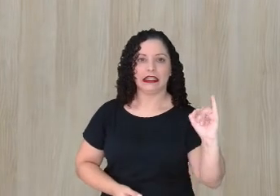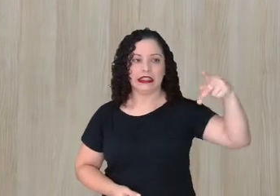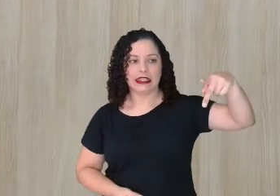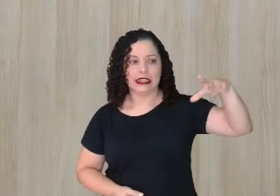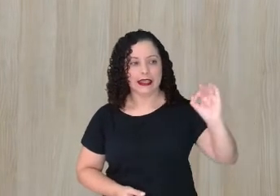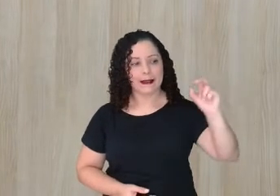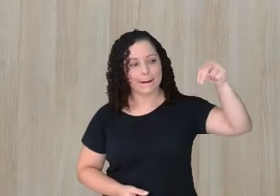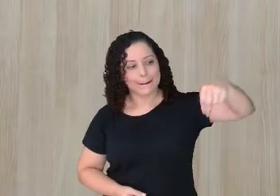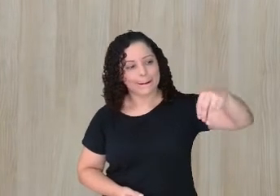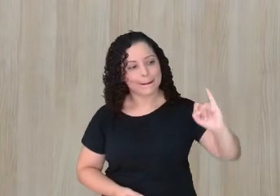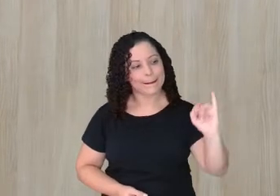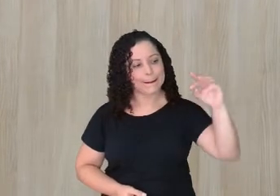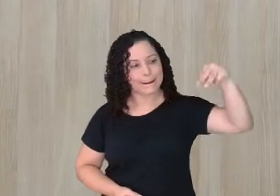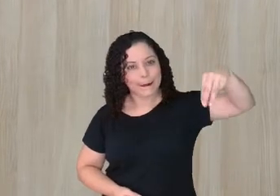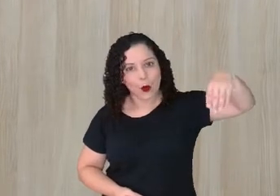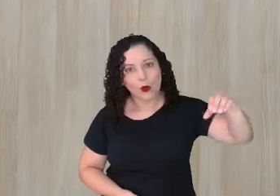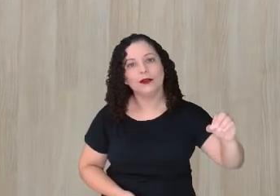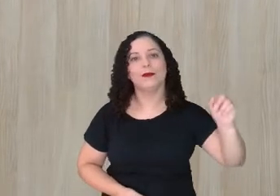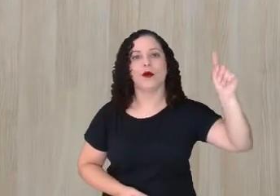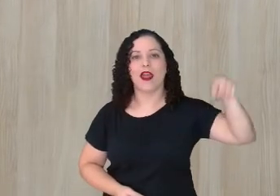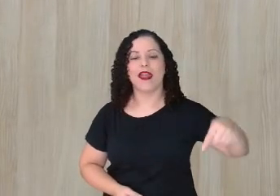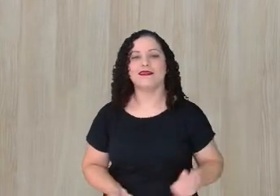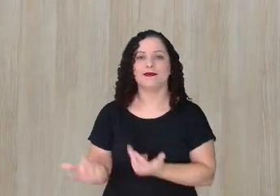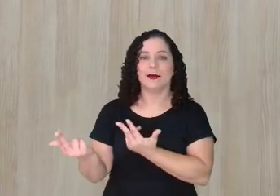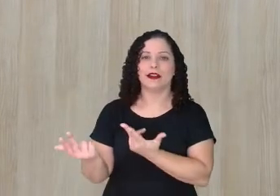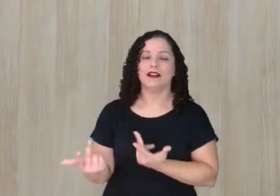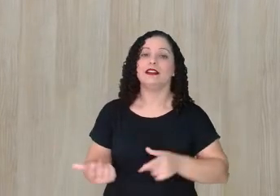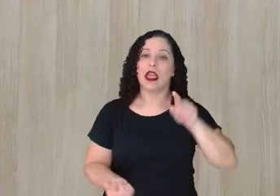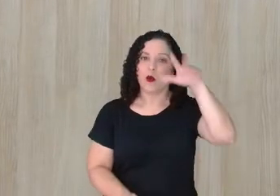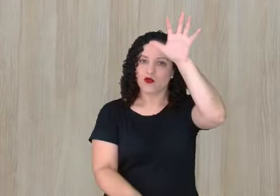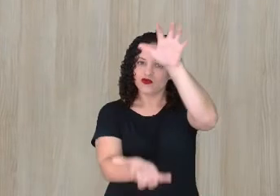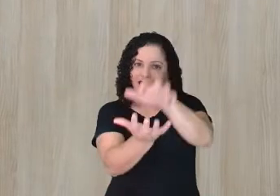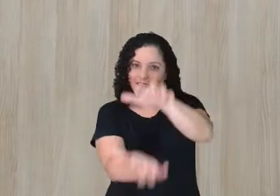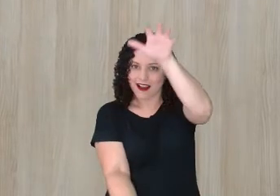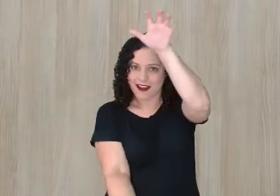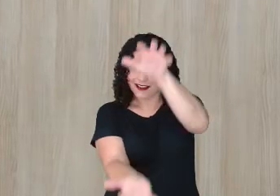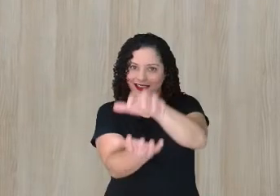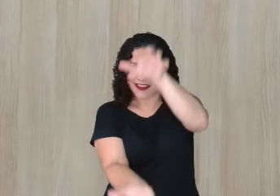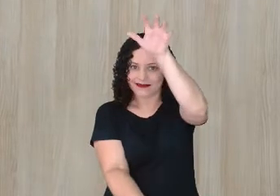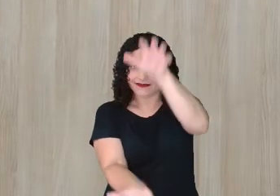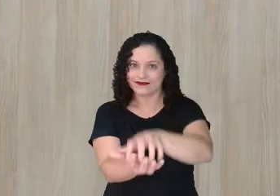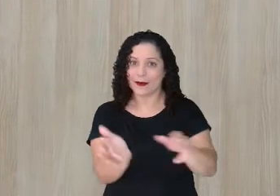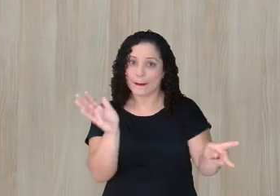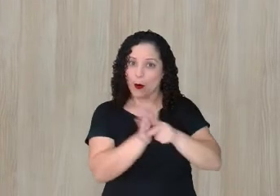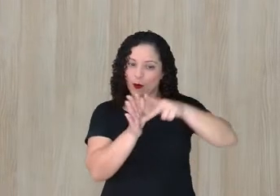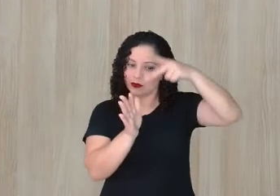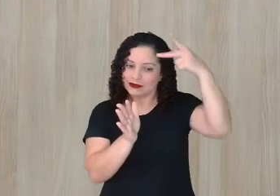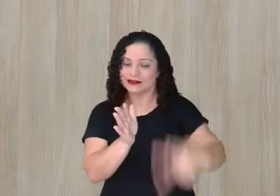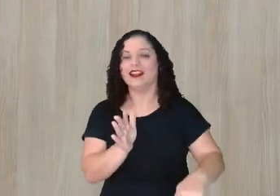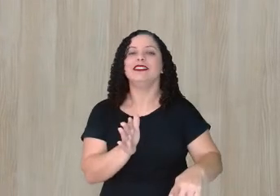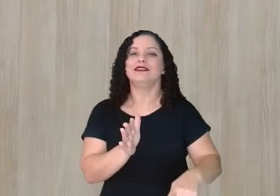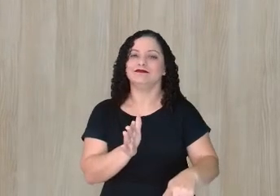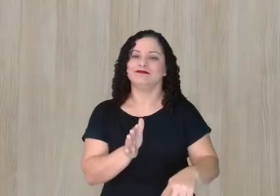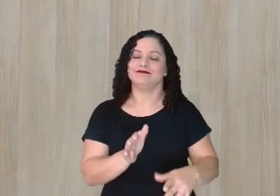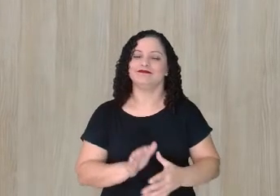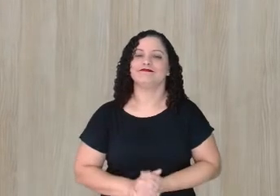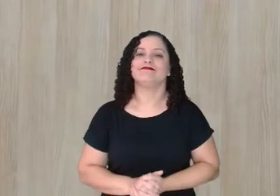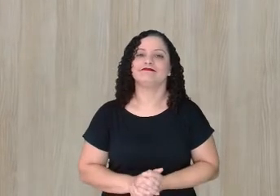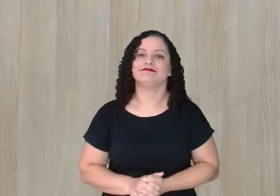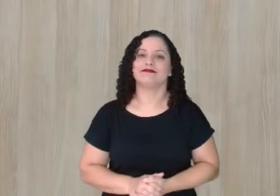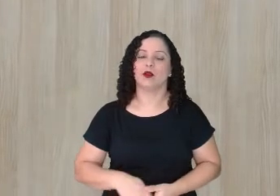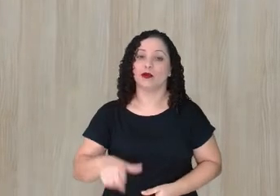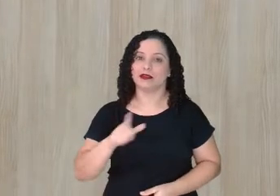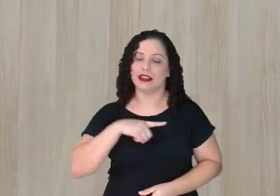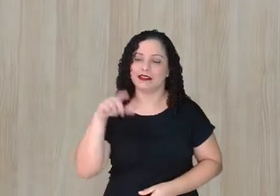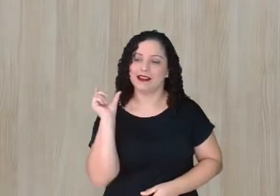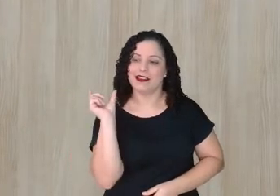mais violento, mas é um réptil igual aos outros, não é? Então nós temos aí o hiperônimo,